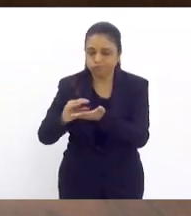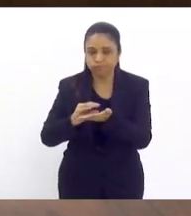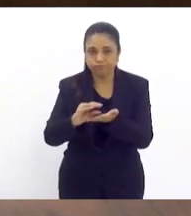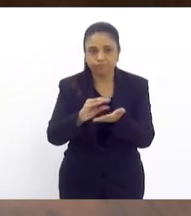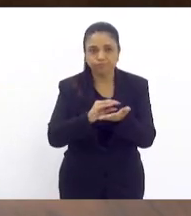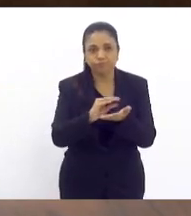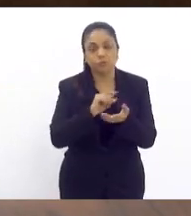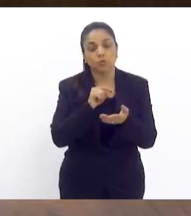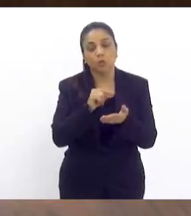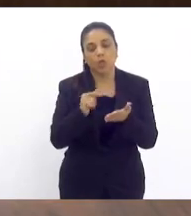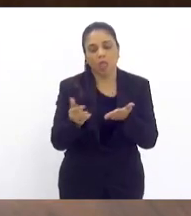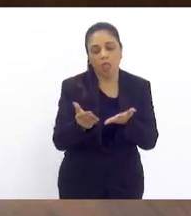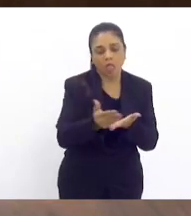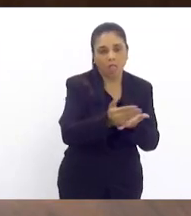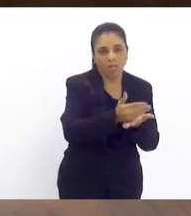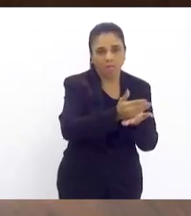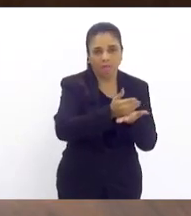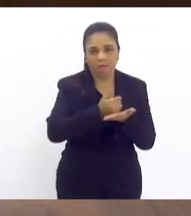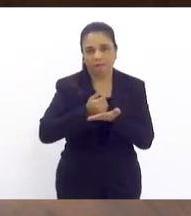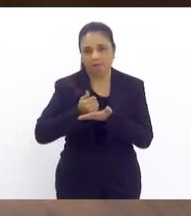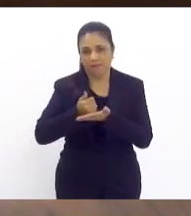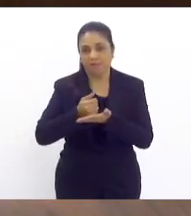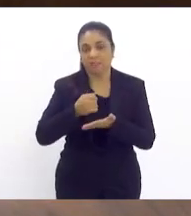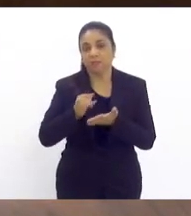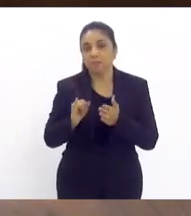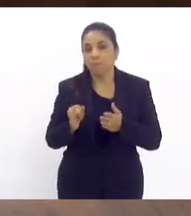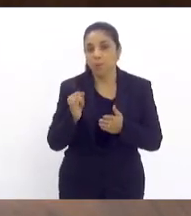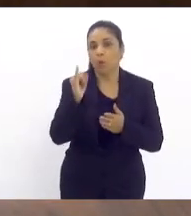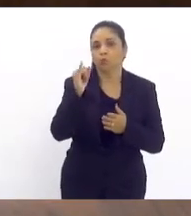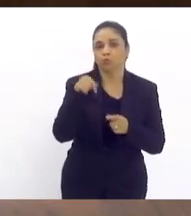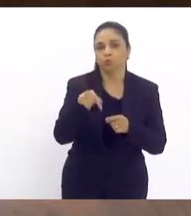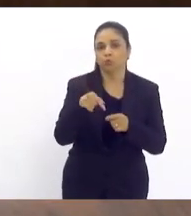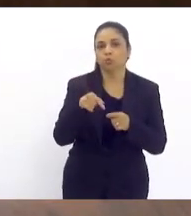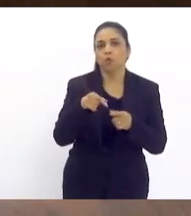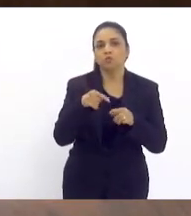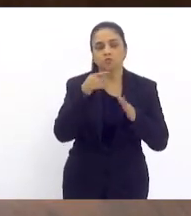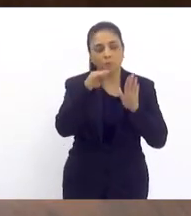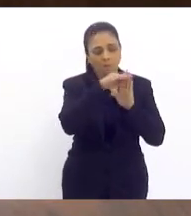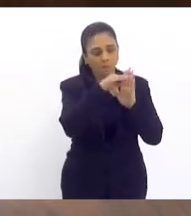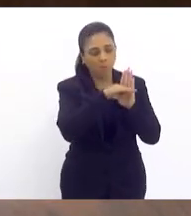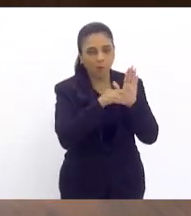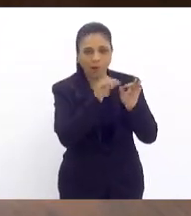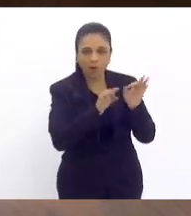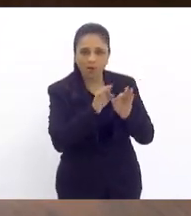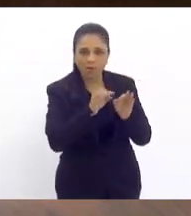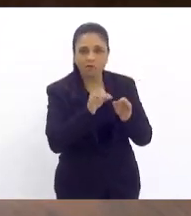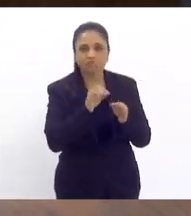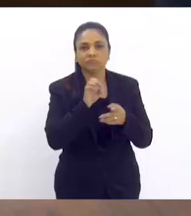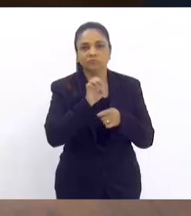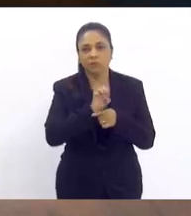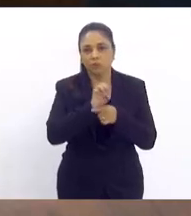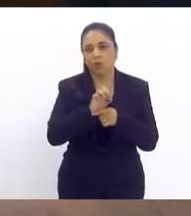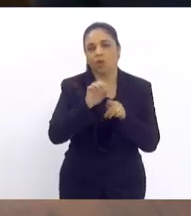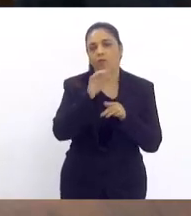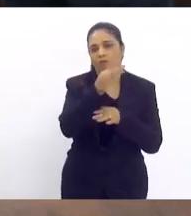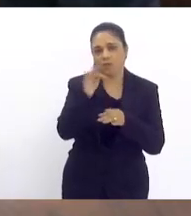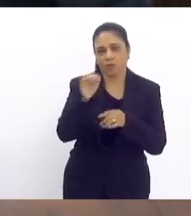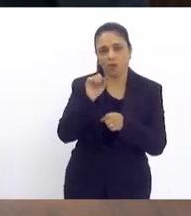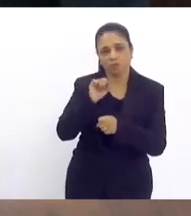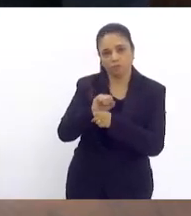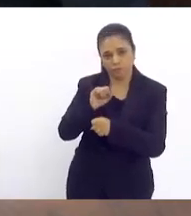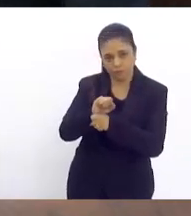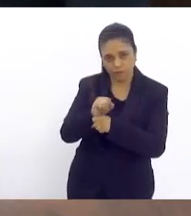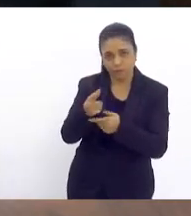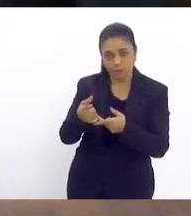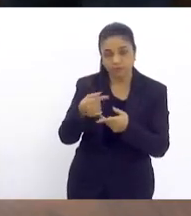cidadãos dos cidadãos ficam dependentes aí de transferências e de programas Federais e estaduais e existe o outro aspecto do pacto